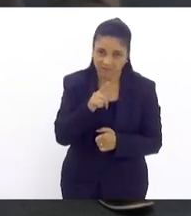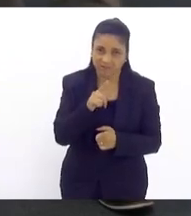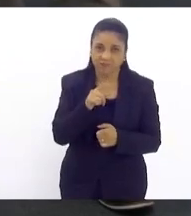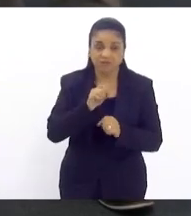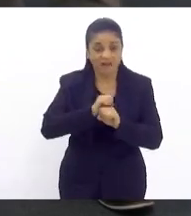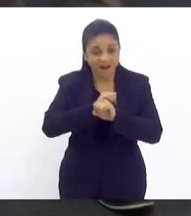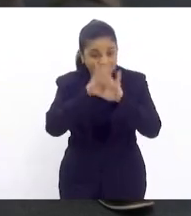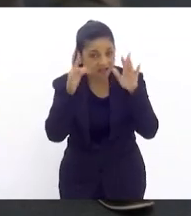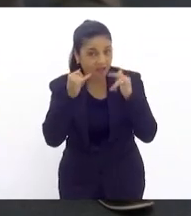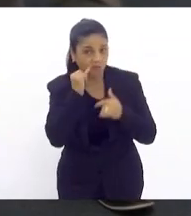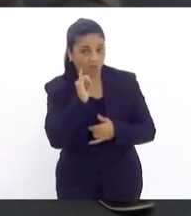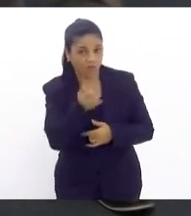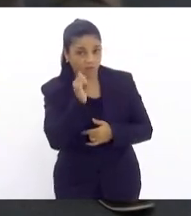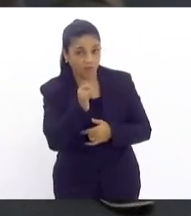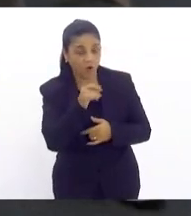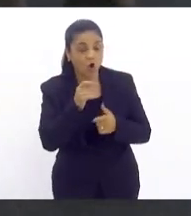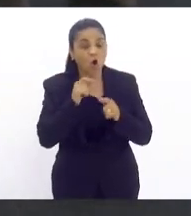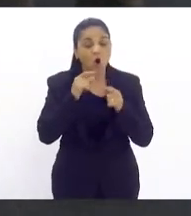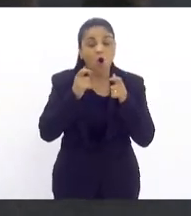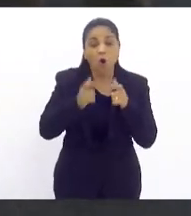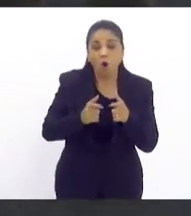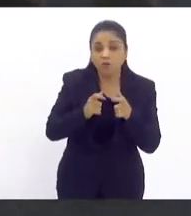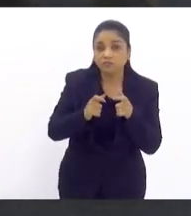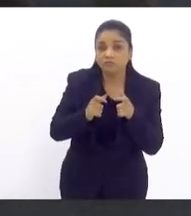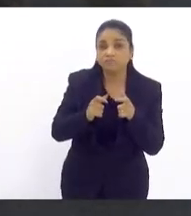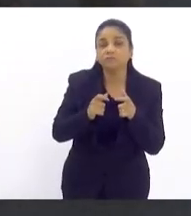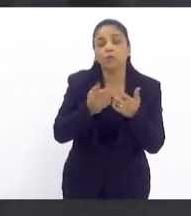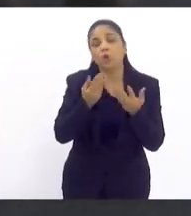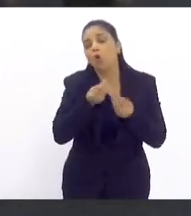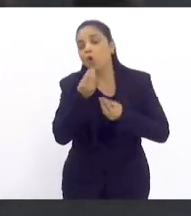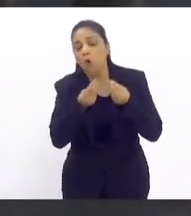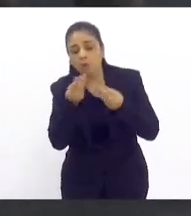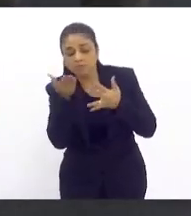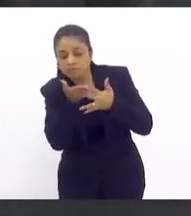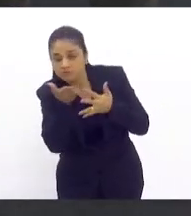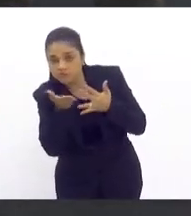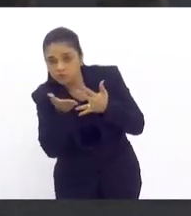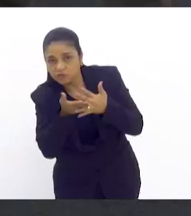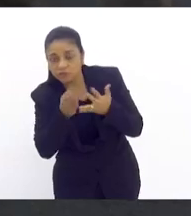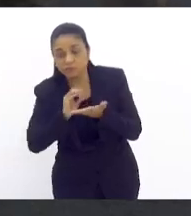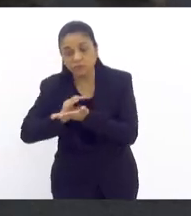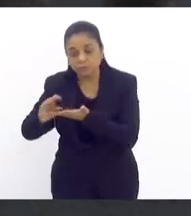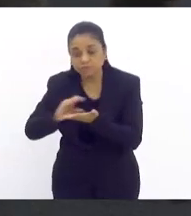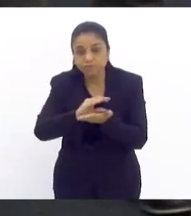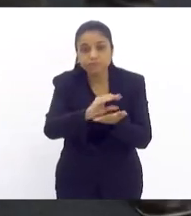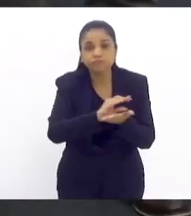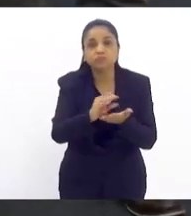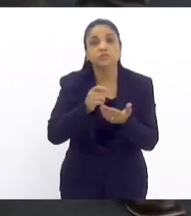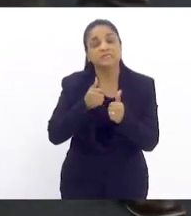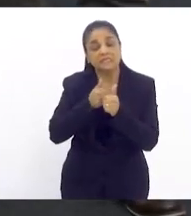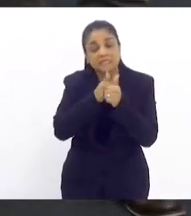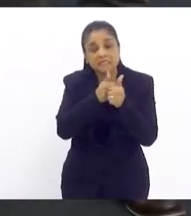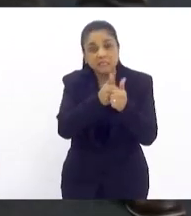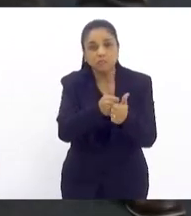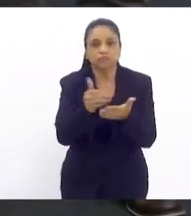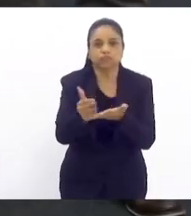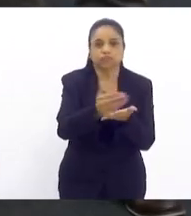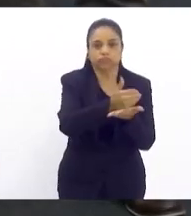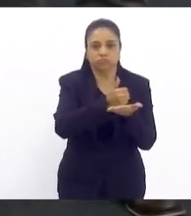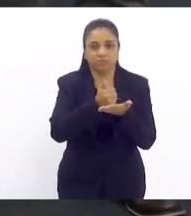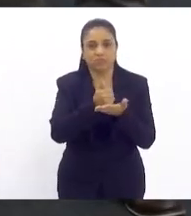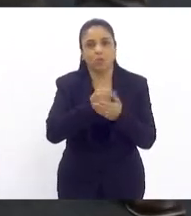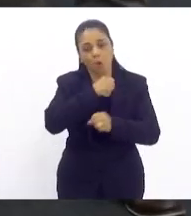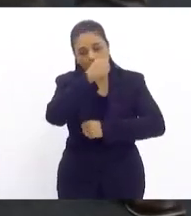eu tô dizendo da onde vem como é dividido Aonde se aplica seguindo o orçamento aí vai dar certo ano que vem